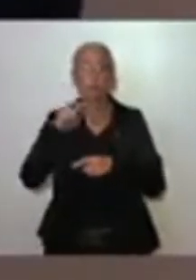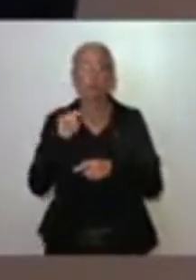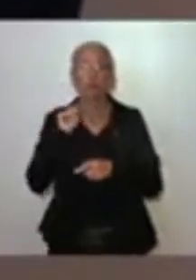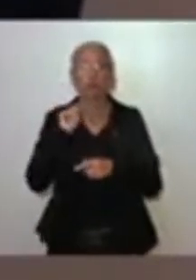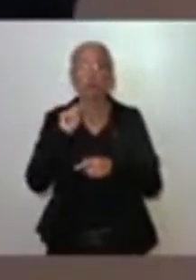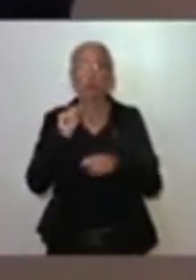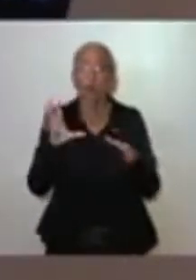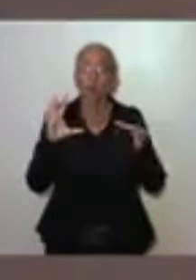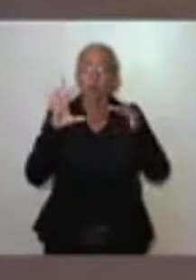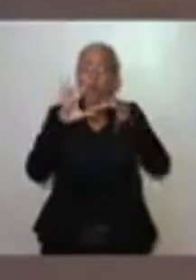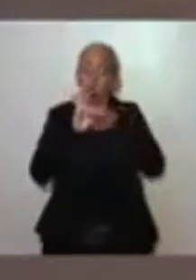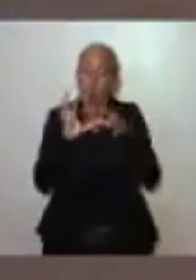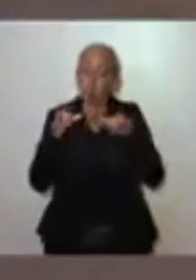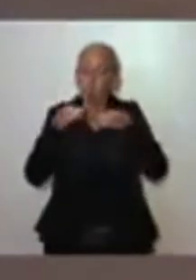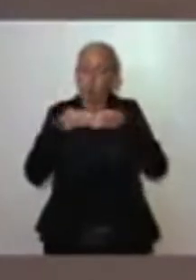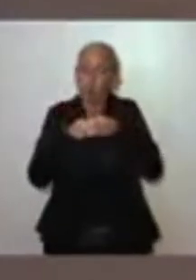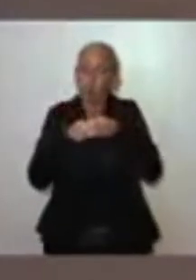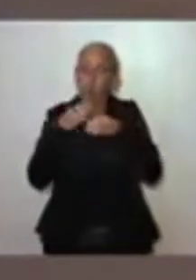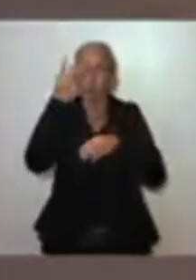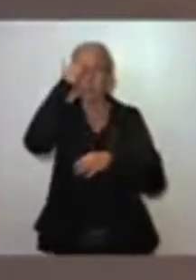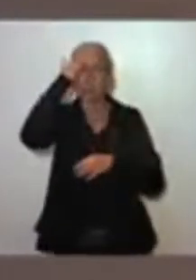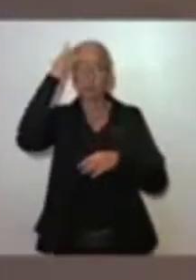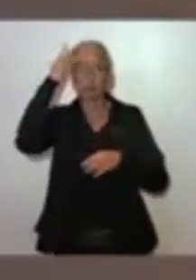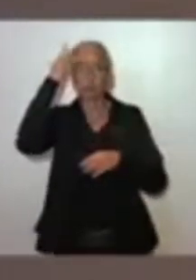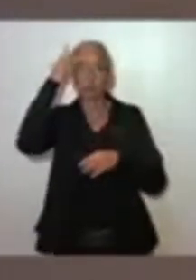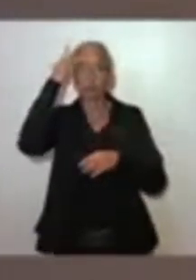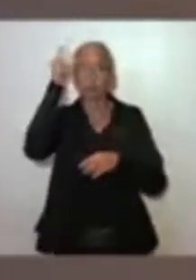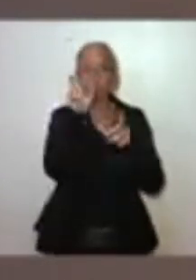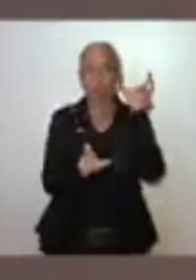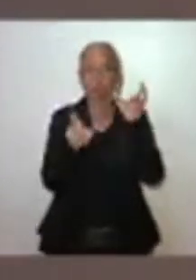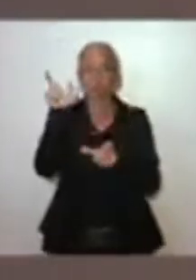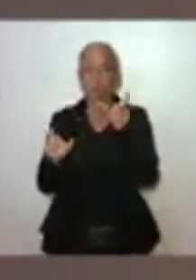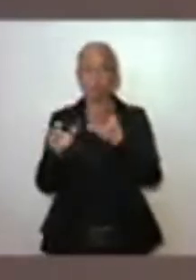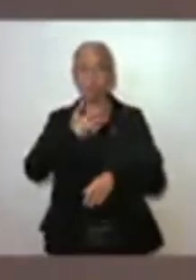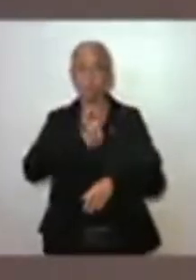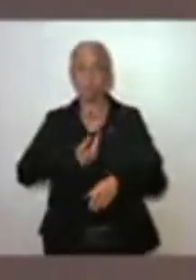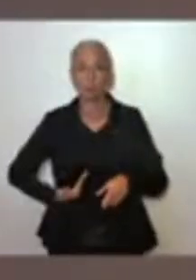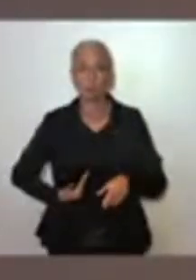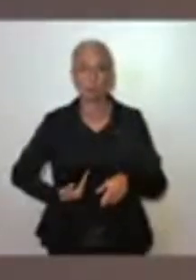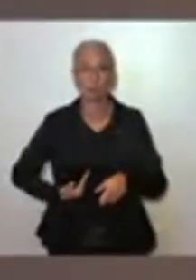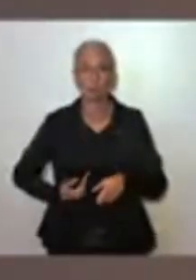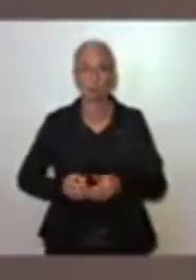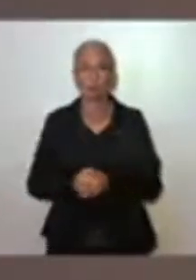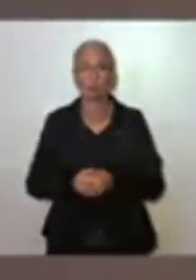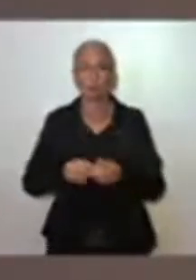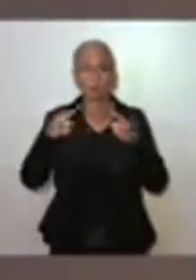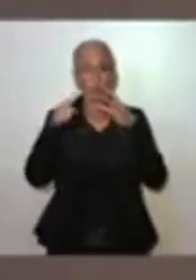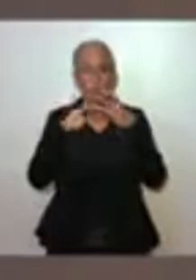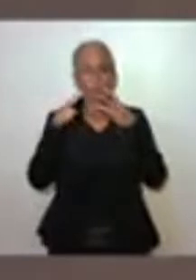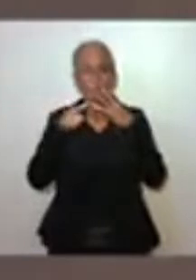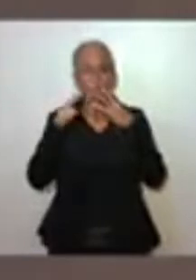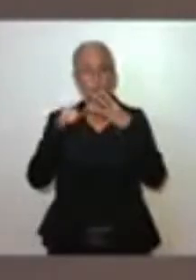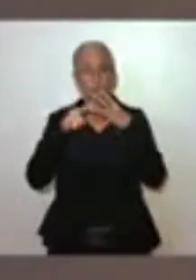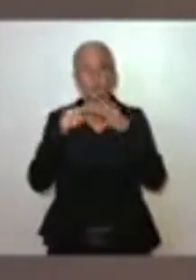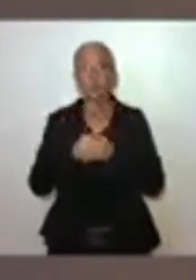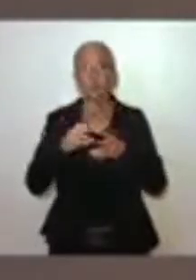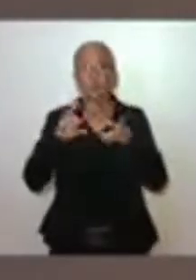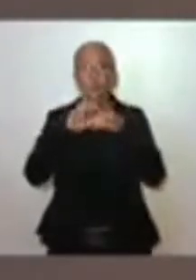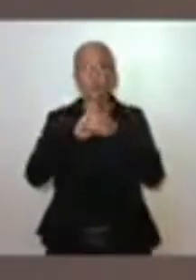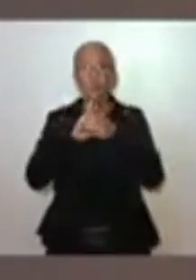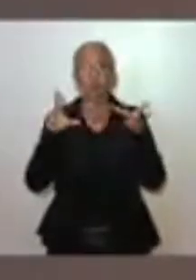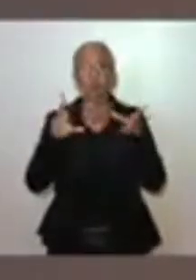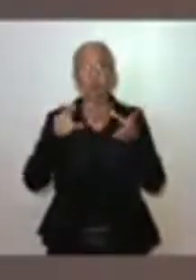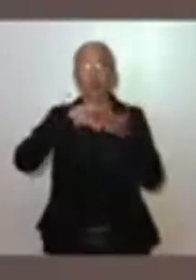é o conjunto de pessoas que se identificam como governante e em terceiro lugar a democracia